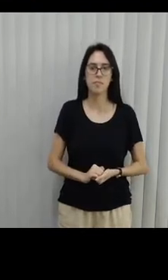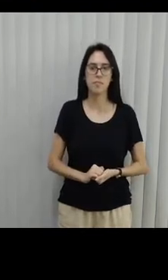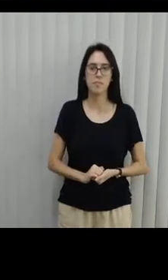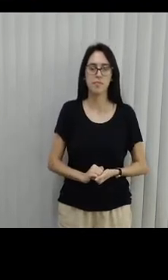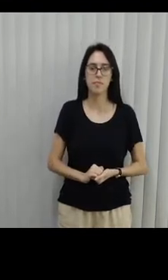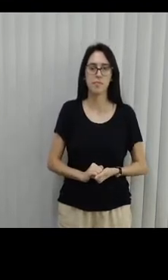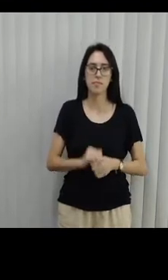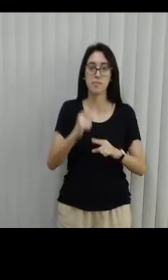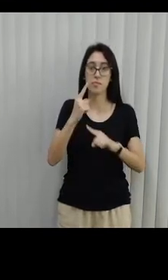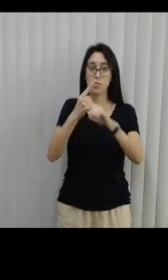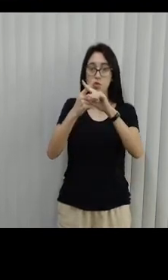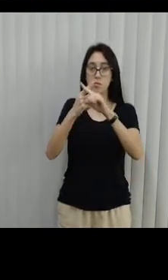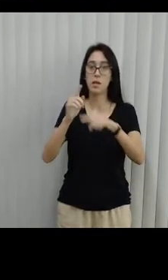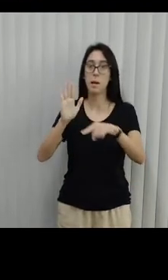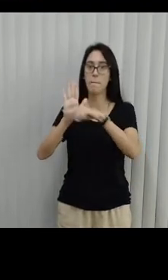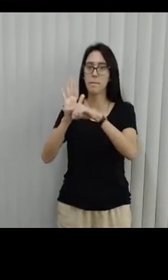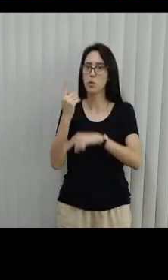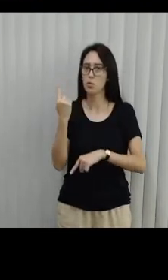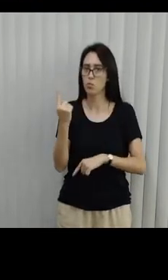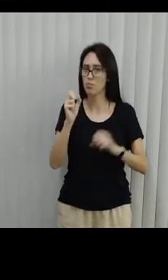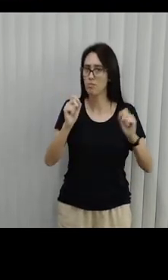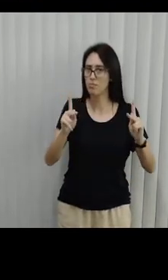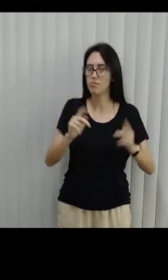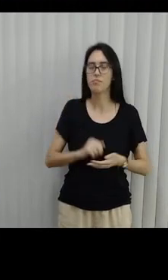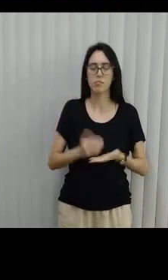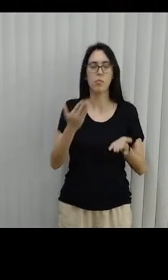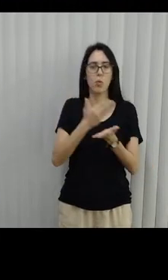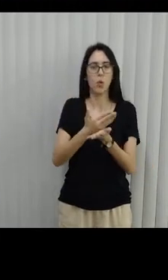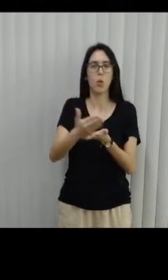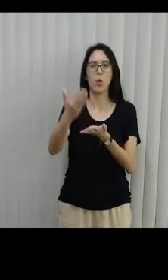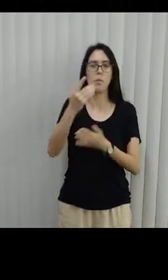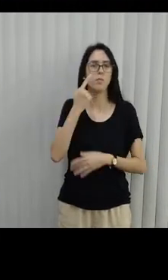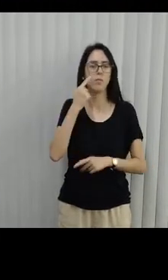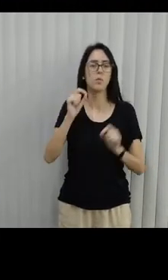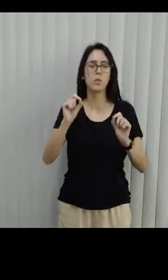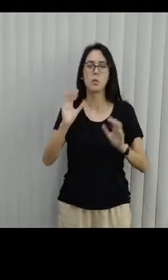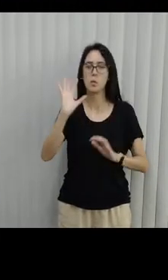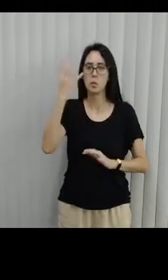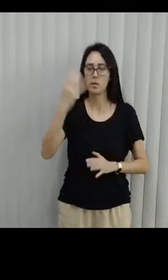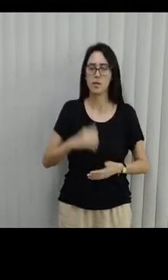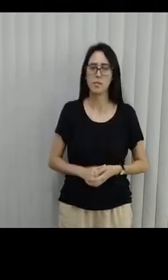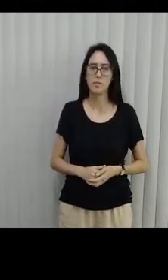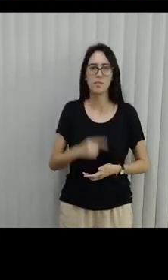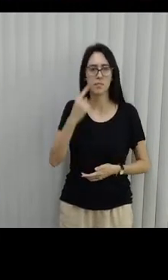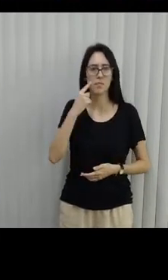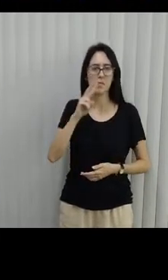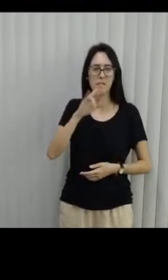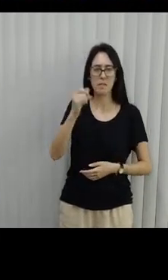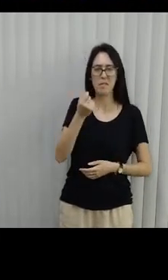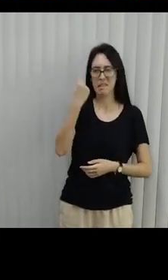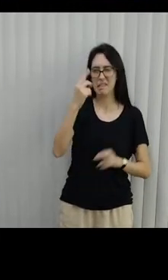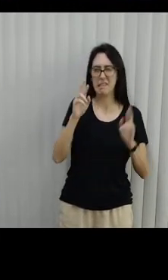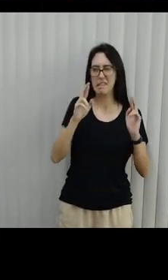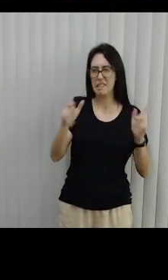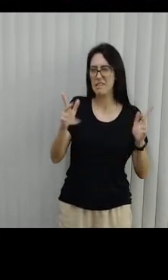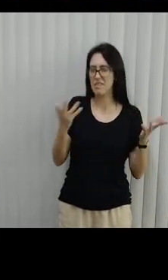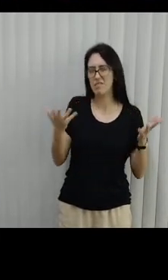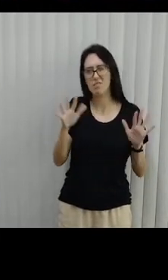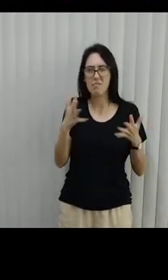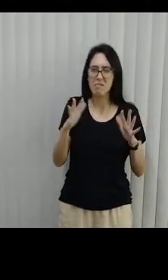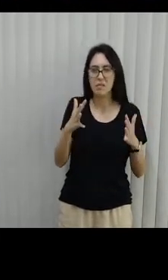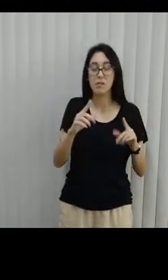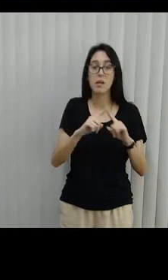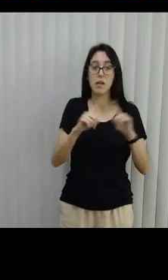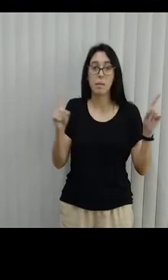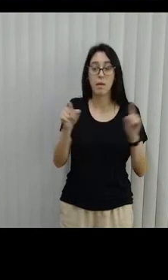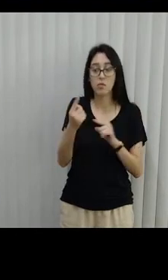multiplica por menos 1, beleza? Vamos começar e vamos ver o que aconteceu. Está acontecendo um negócio meio bizarro, está mais ou menos, mas um